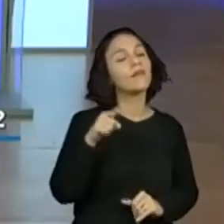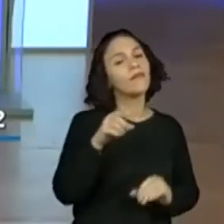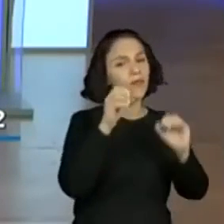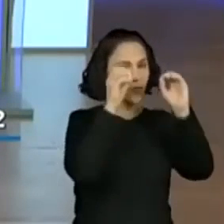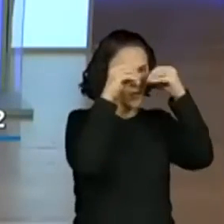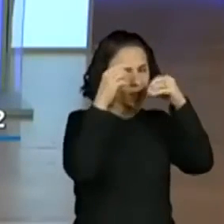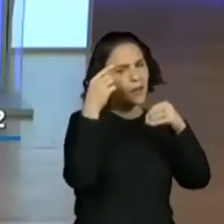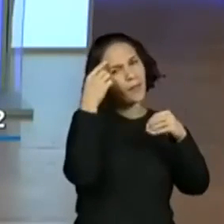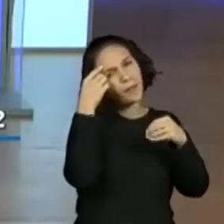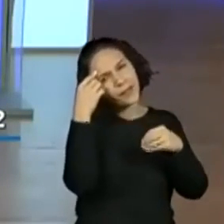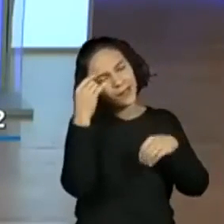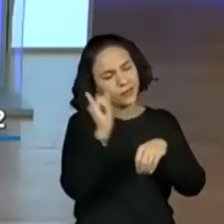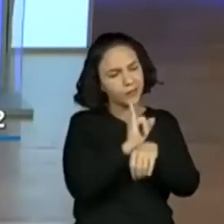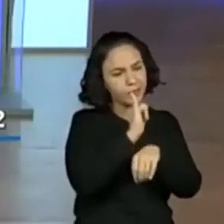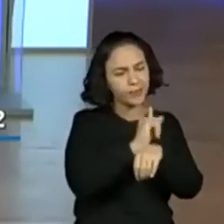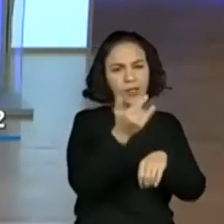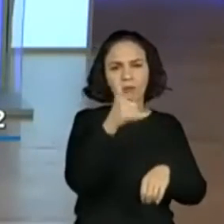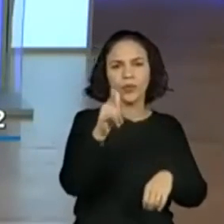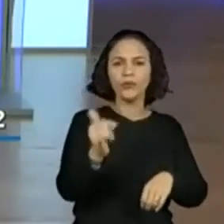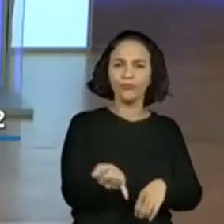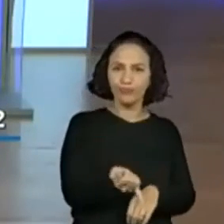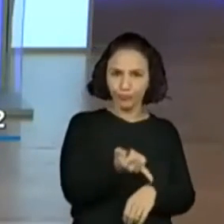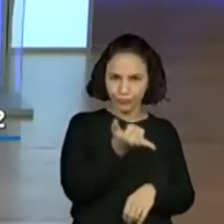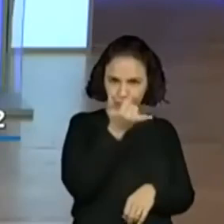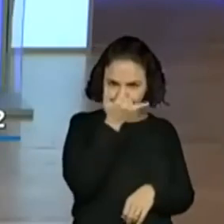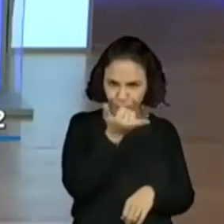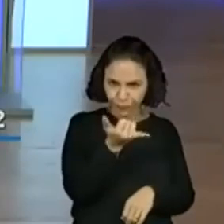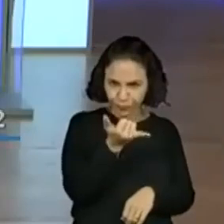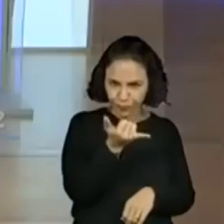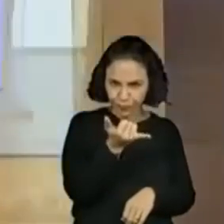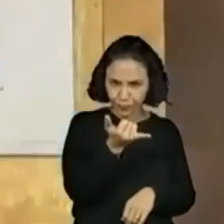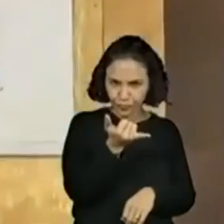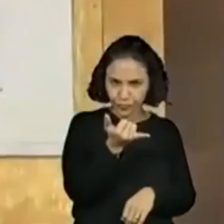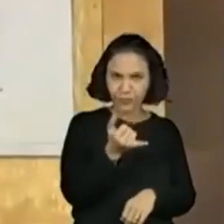planeja outro plano e se dá mal,